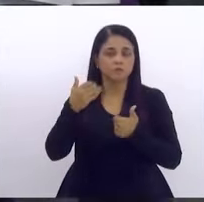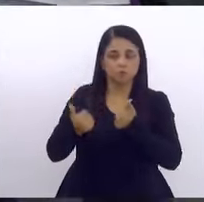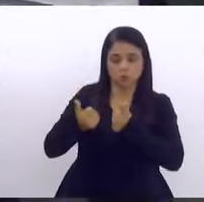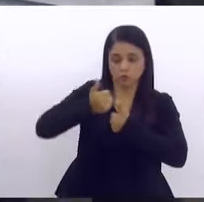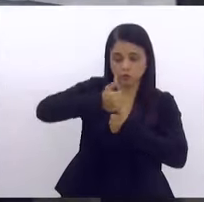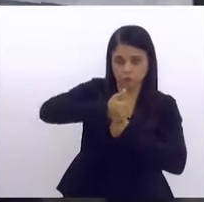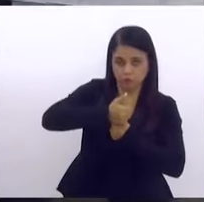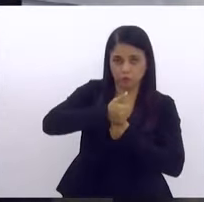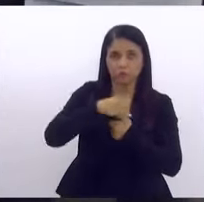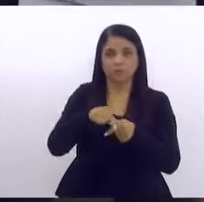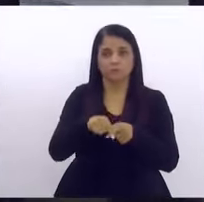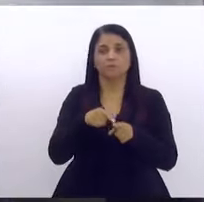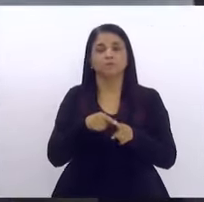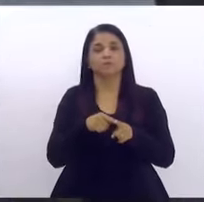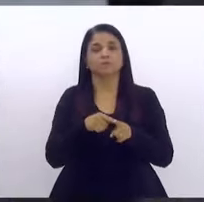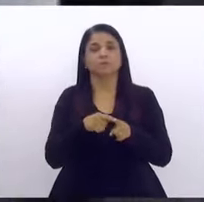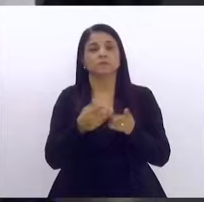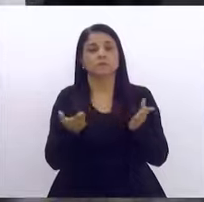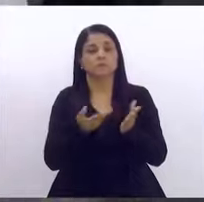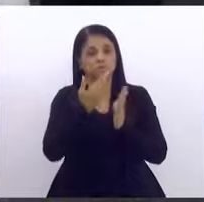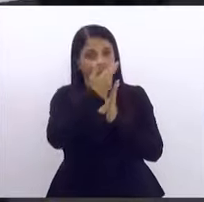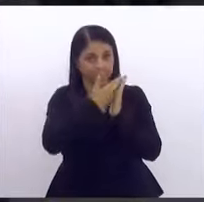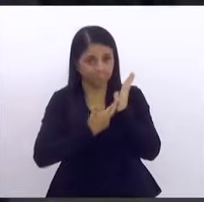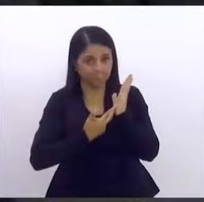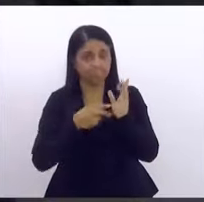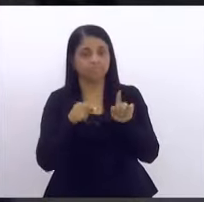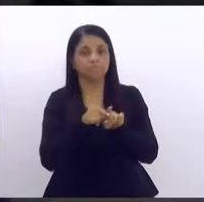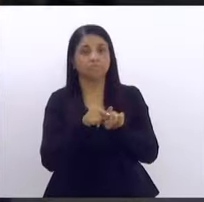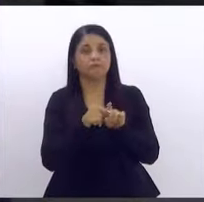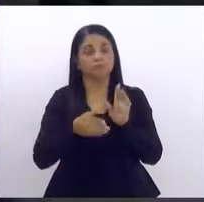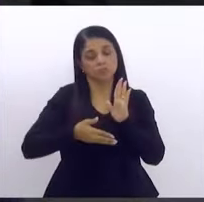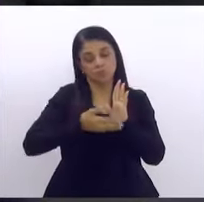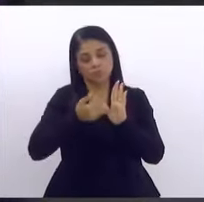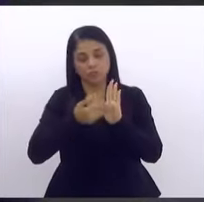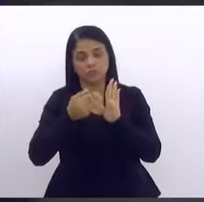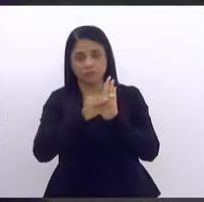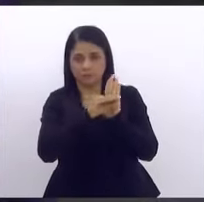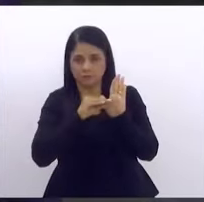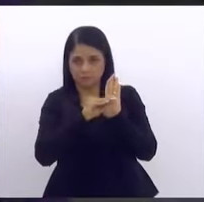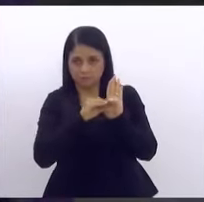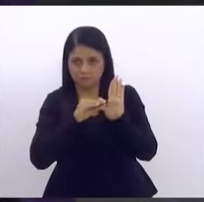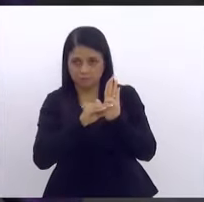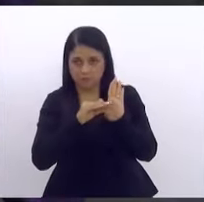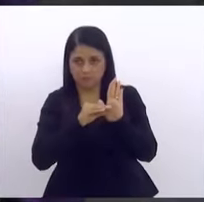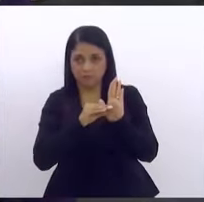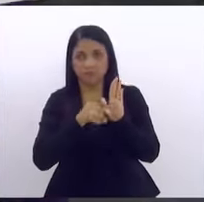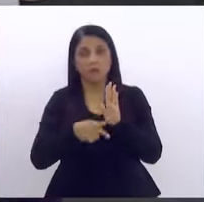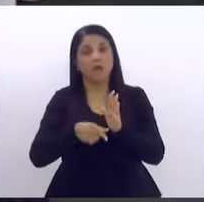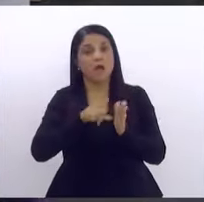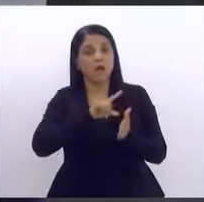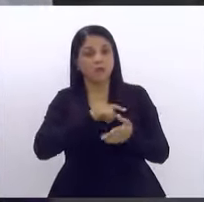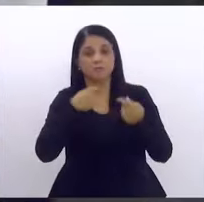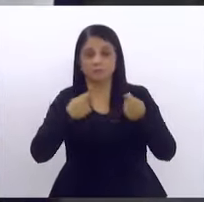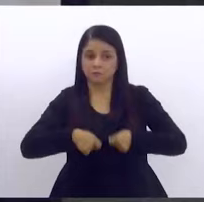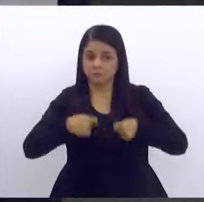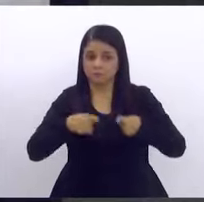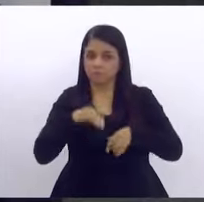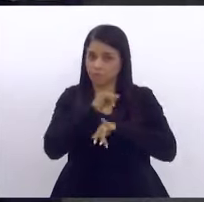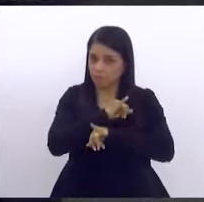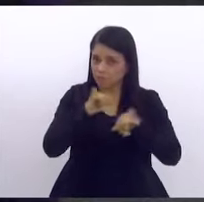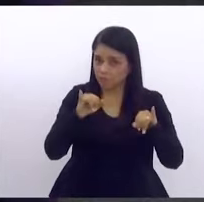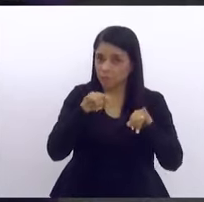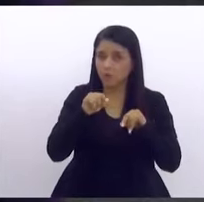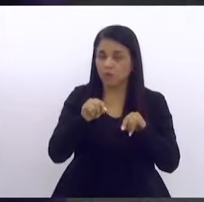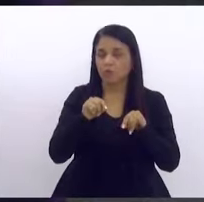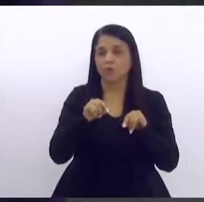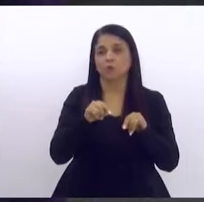substitutivo. Assim sendo, nós estamos retirando as nossas emendas, mas não sem antes dizer que, se de um lado